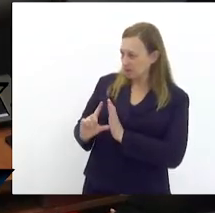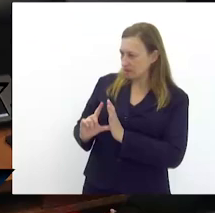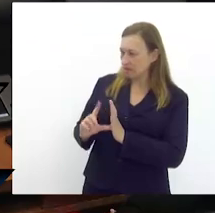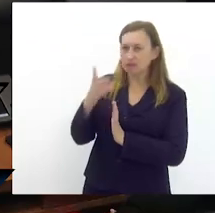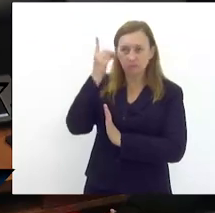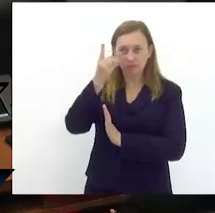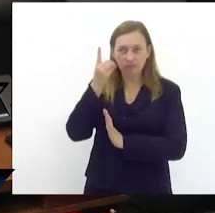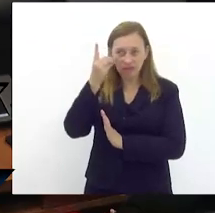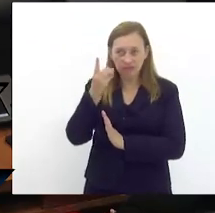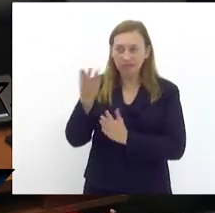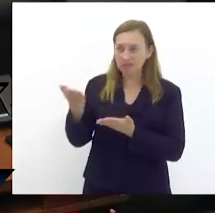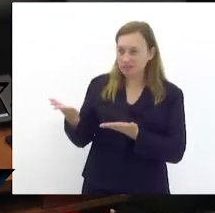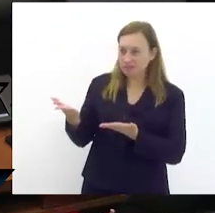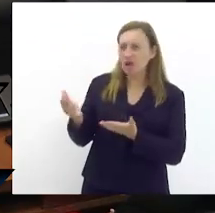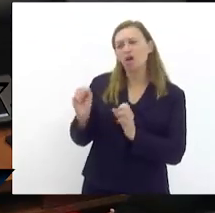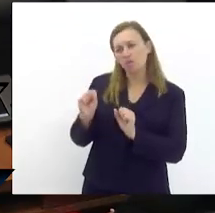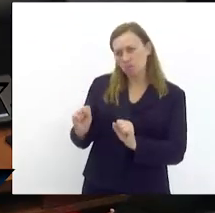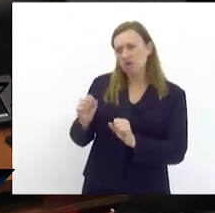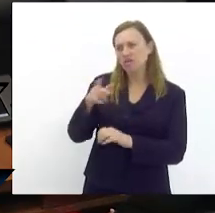Daniel